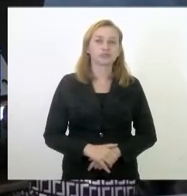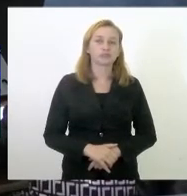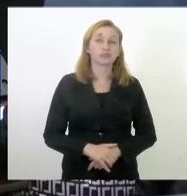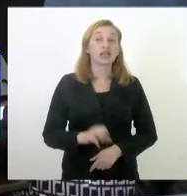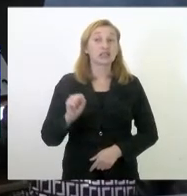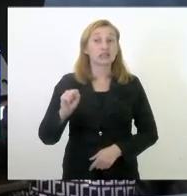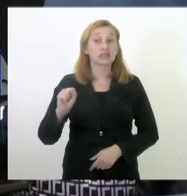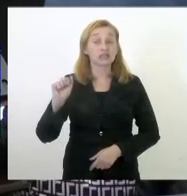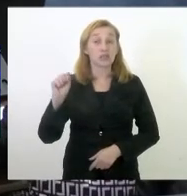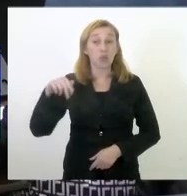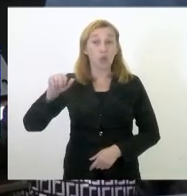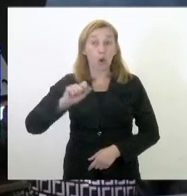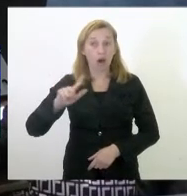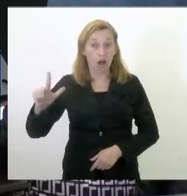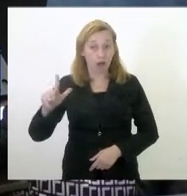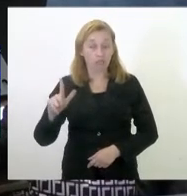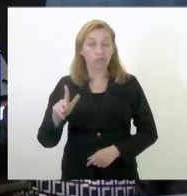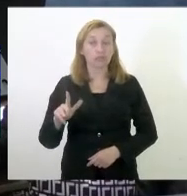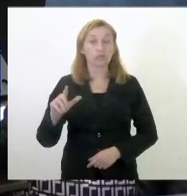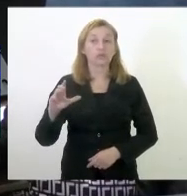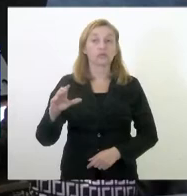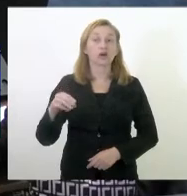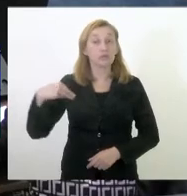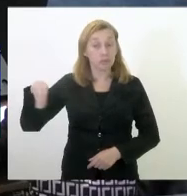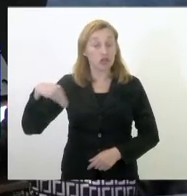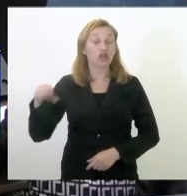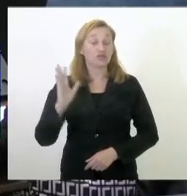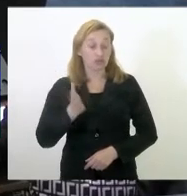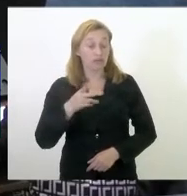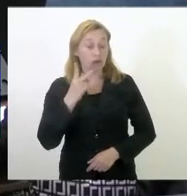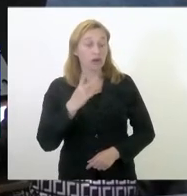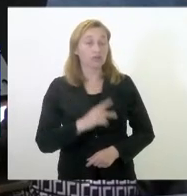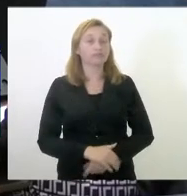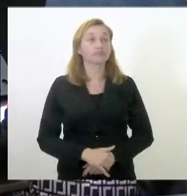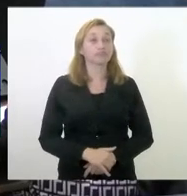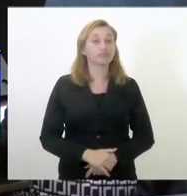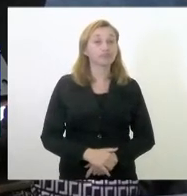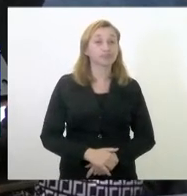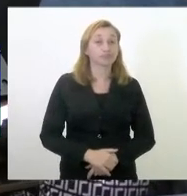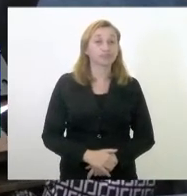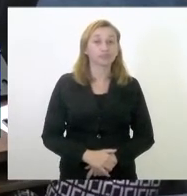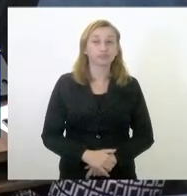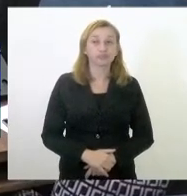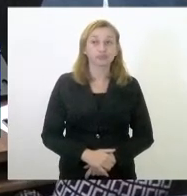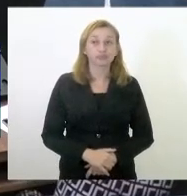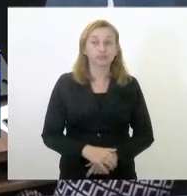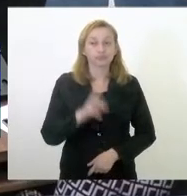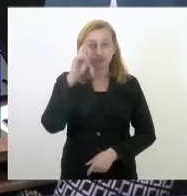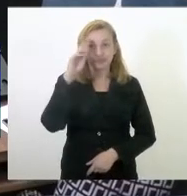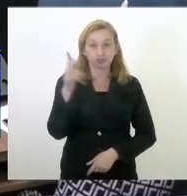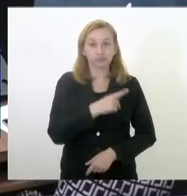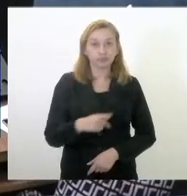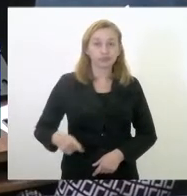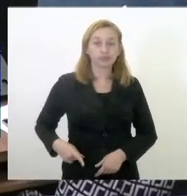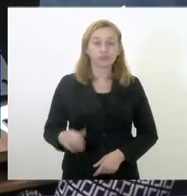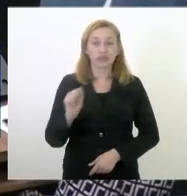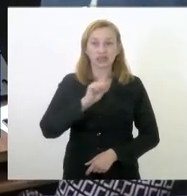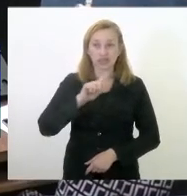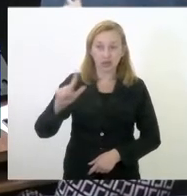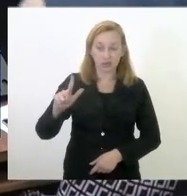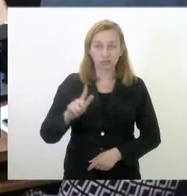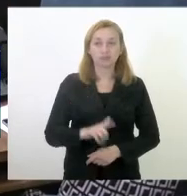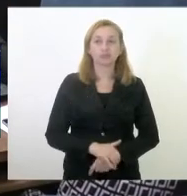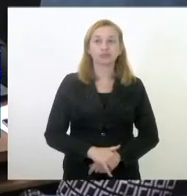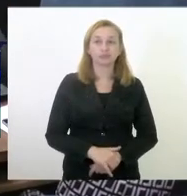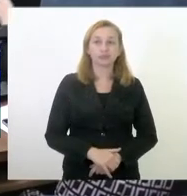Samuel Malafaia. Carlos Mink, já falei. Senhor presidente, Daniel Librelon. Daniel